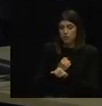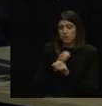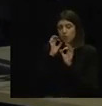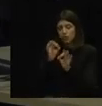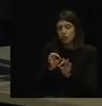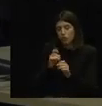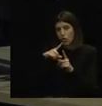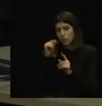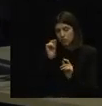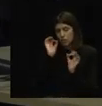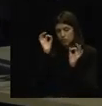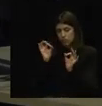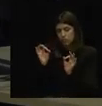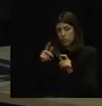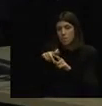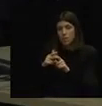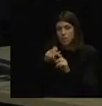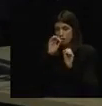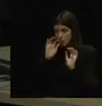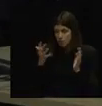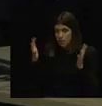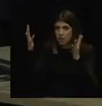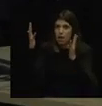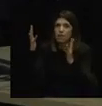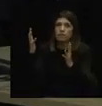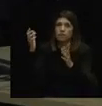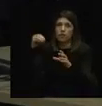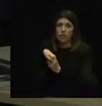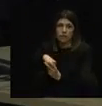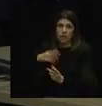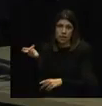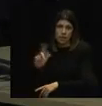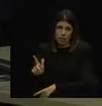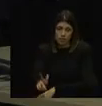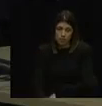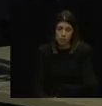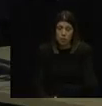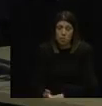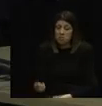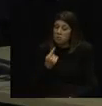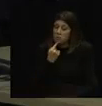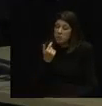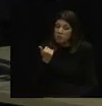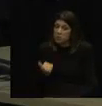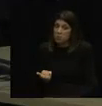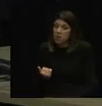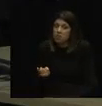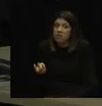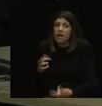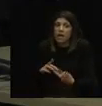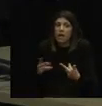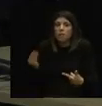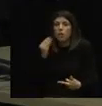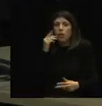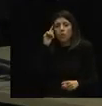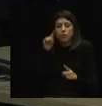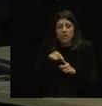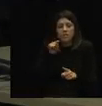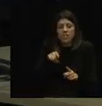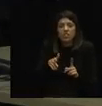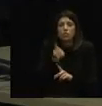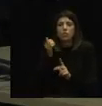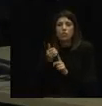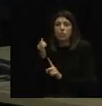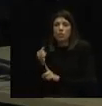com a plantação e manutenção das árvores na cidade. Ora, não conseguimos perceber como vai a Câmara atingir estes objetivos se